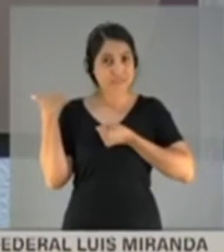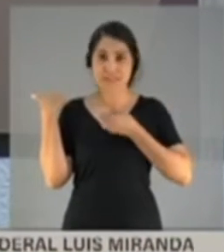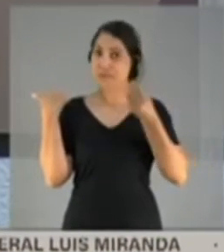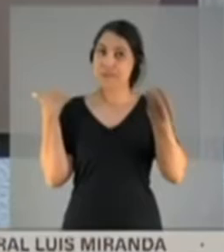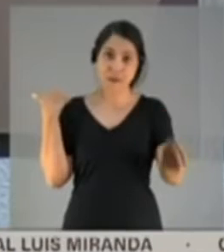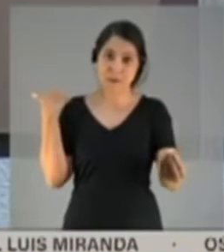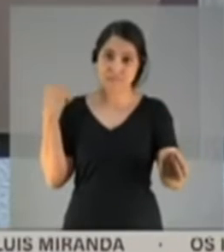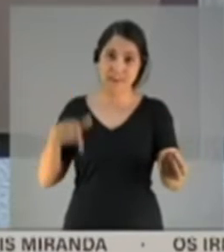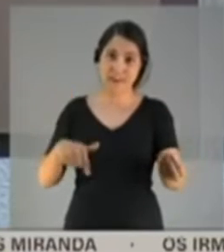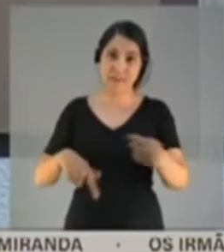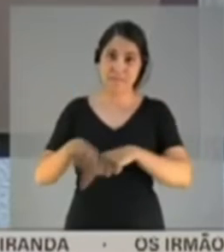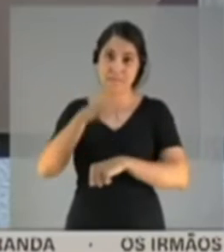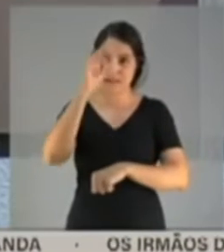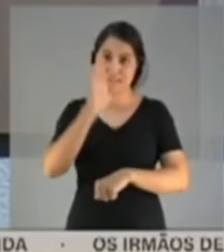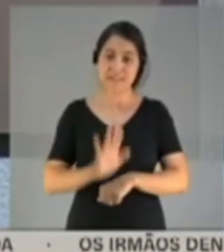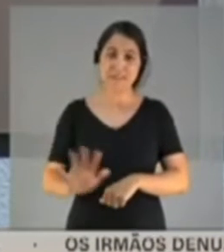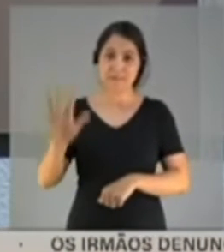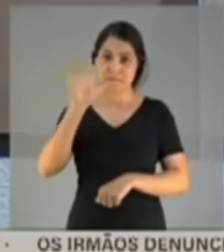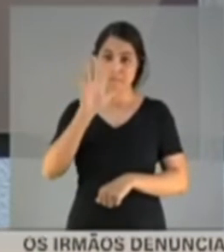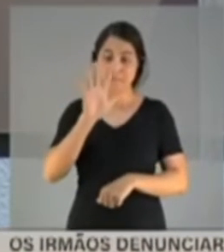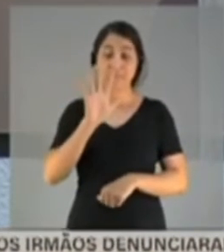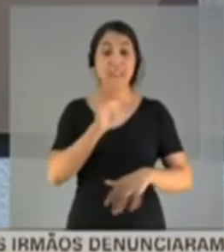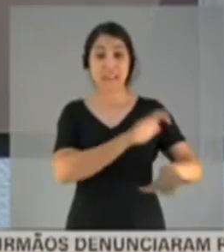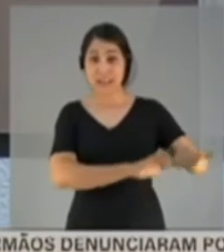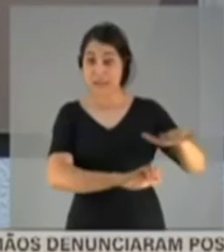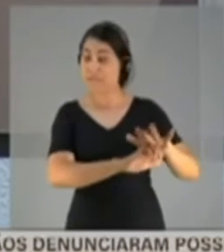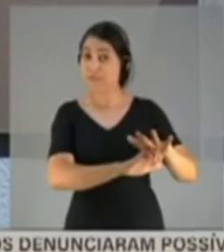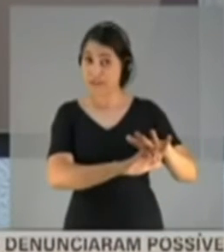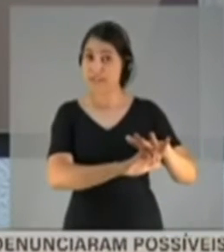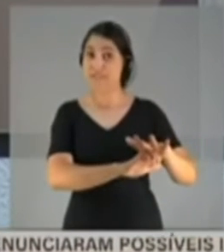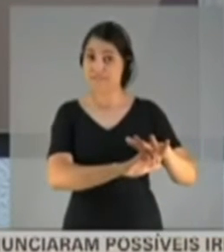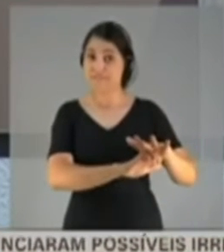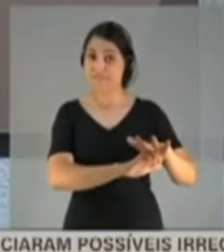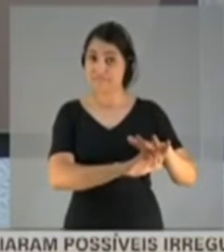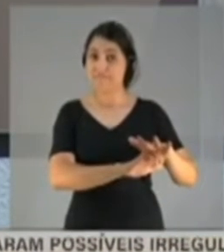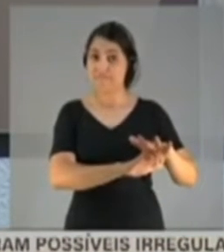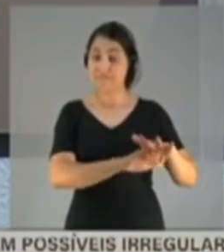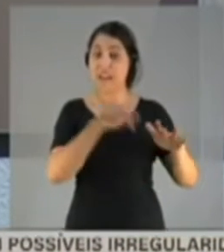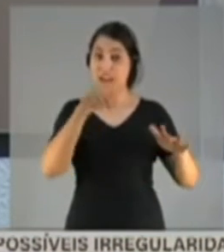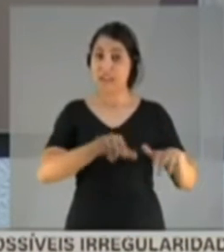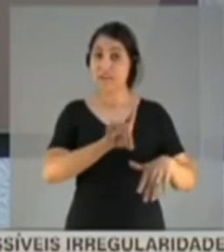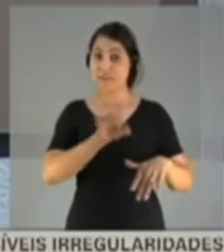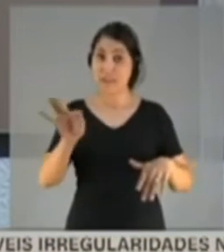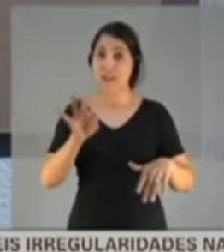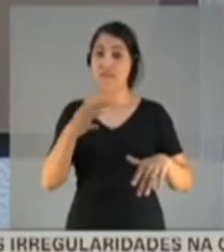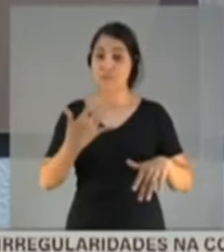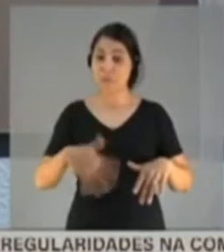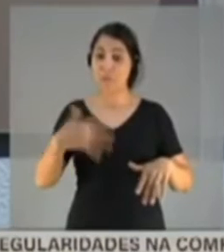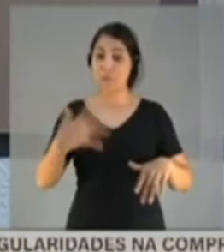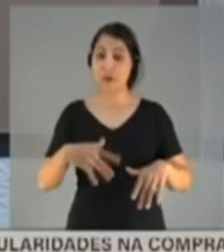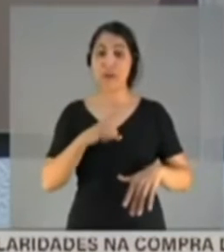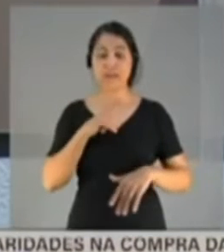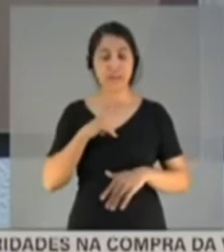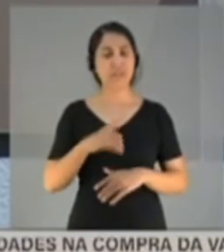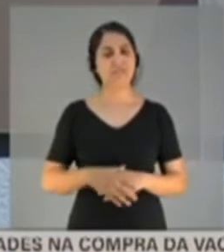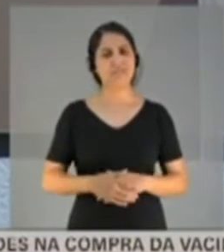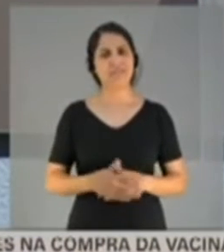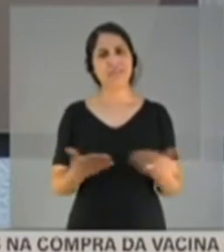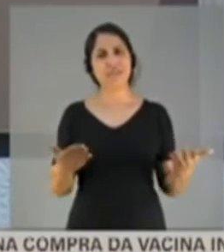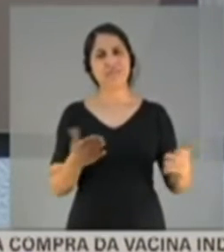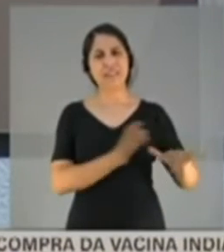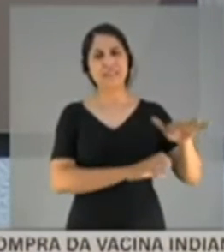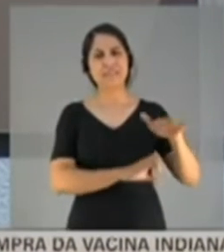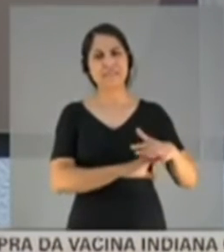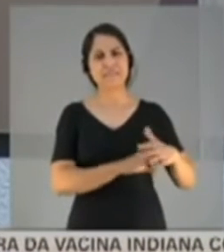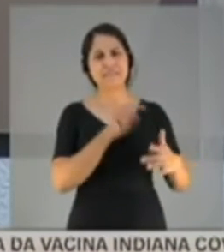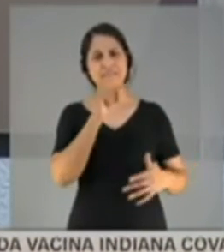medicamentos para o Brasil. E que, diga-se passagem, está envolvida também em um recente escândalo aqui no Distrito Federal. Indício suficiente